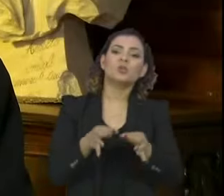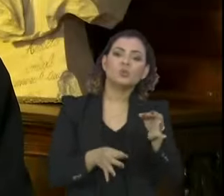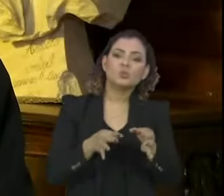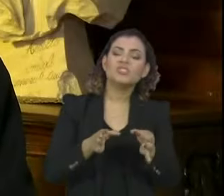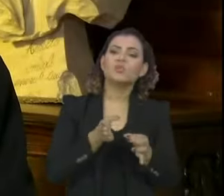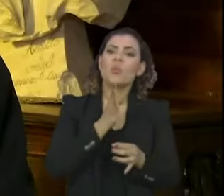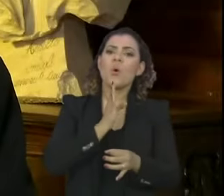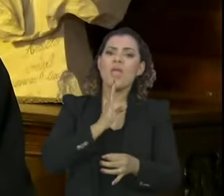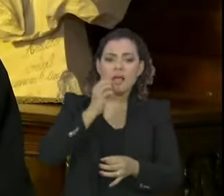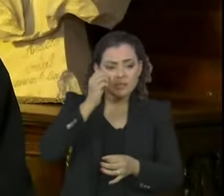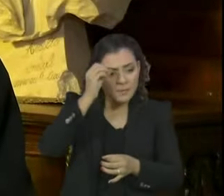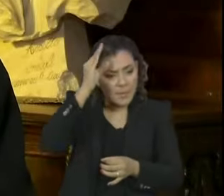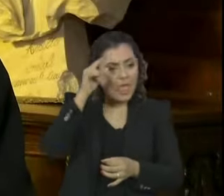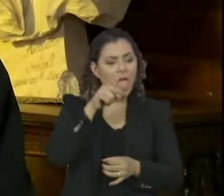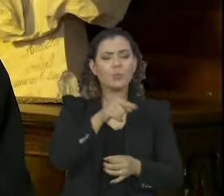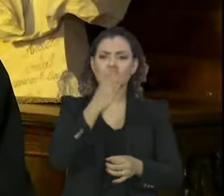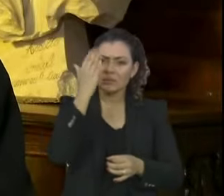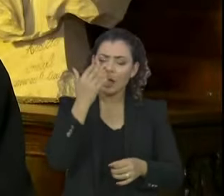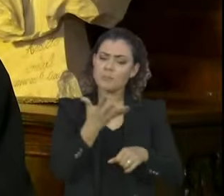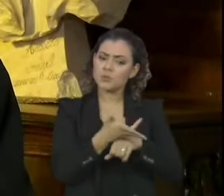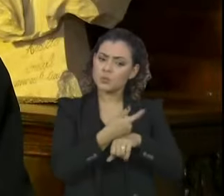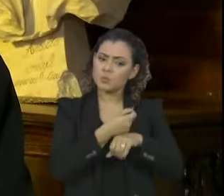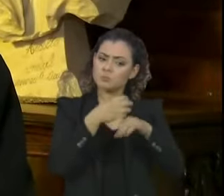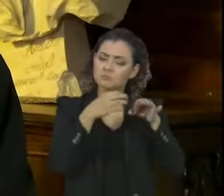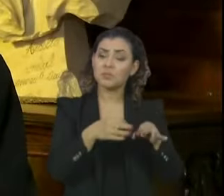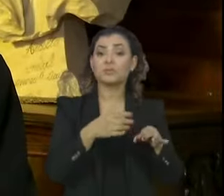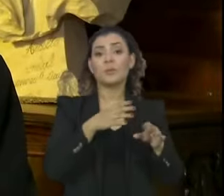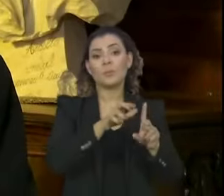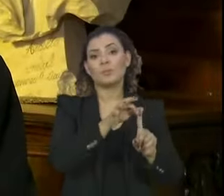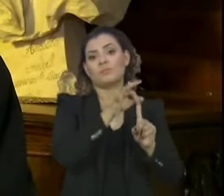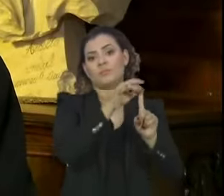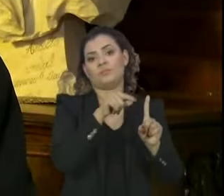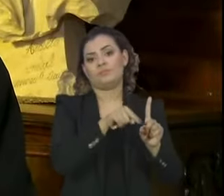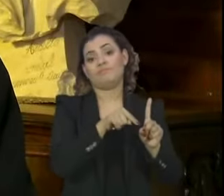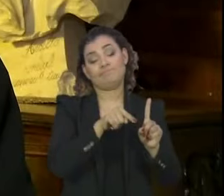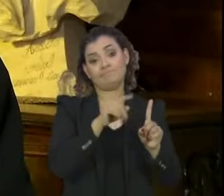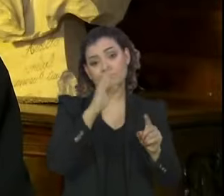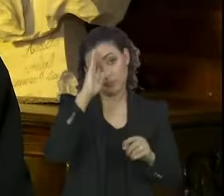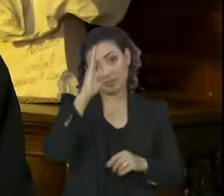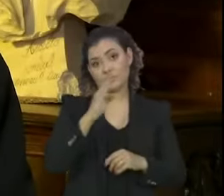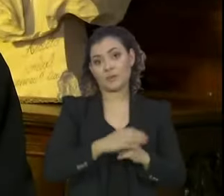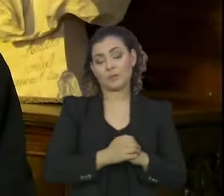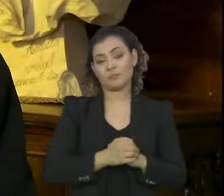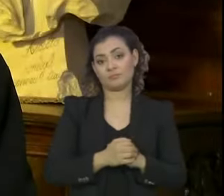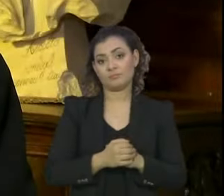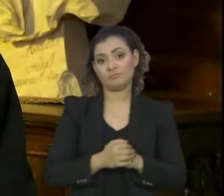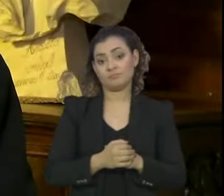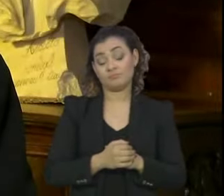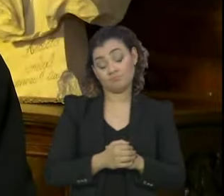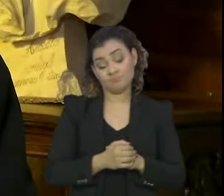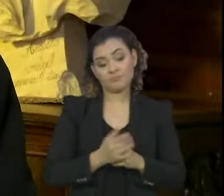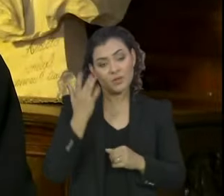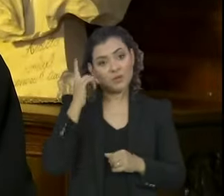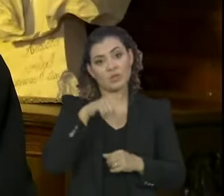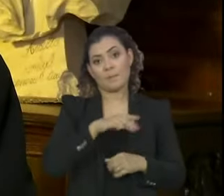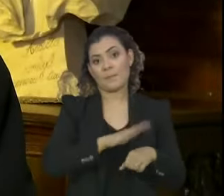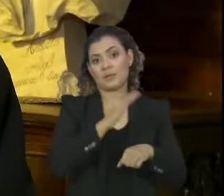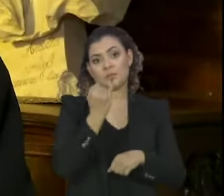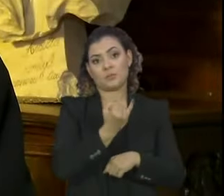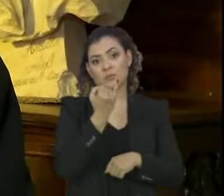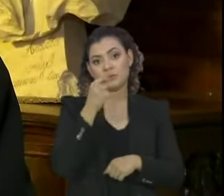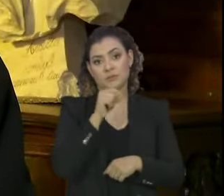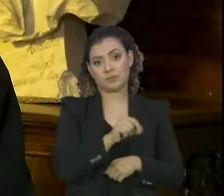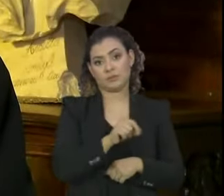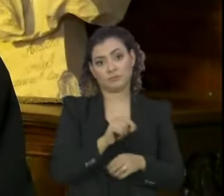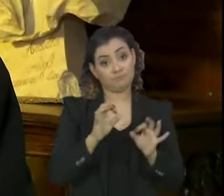conhecedor da Constituição antes de tudo da prática do direito eu acho que é isso que importa